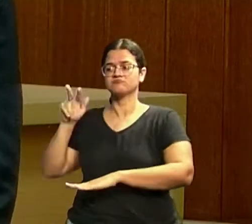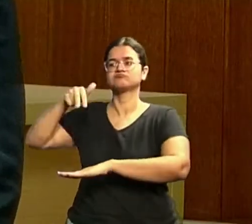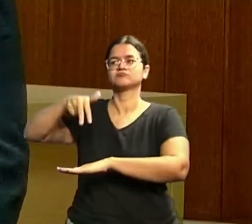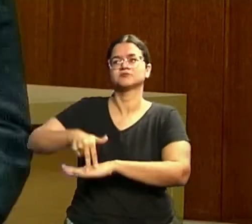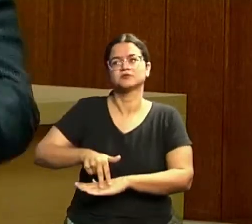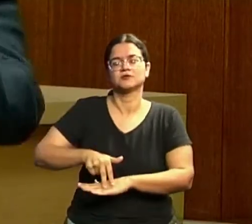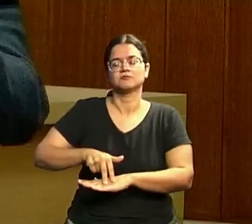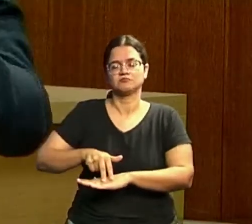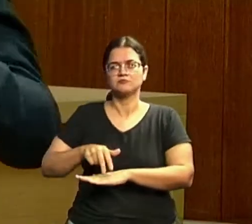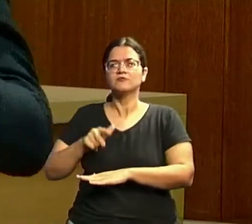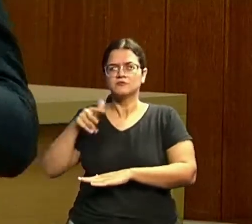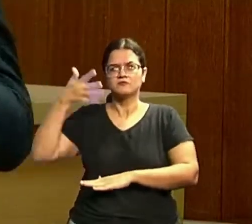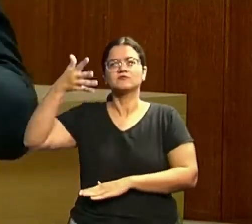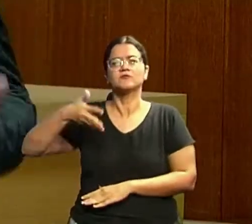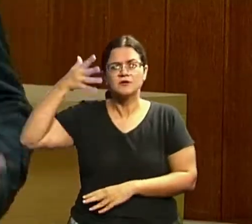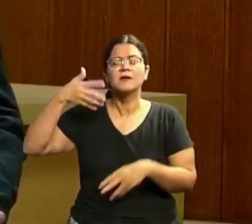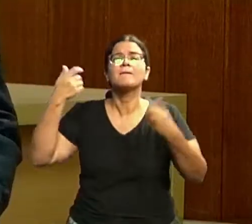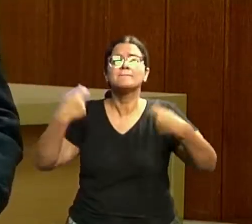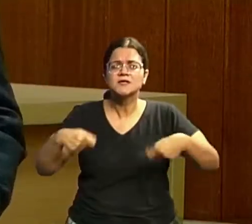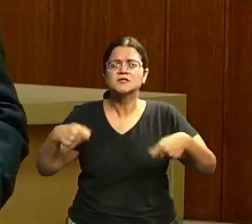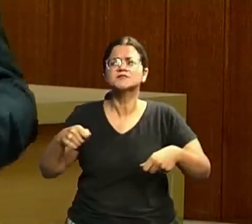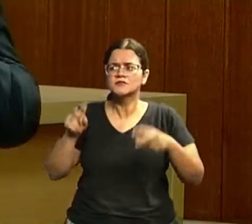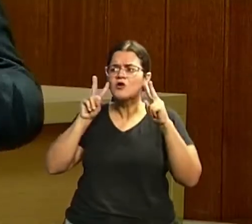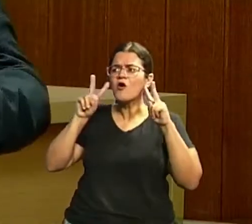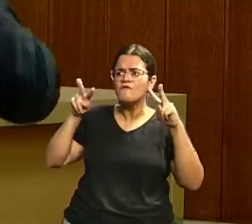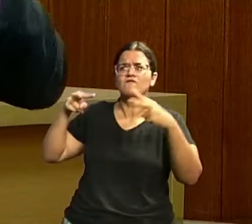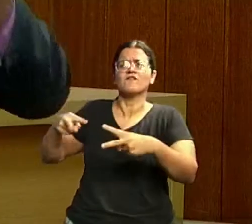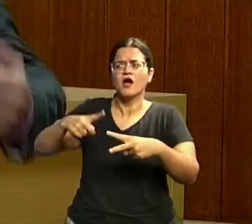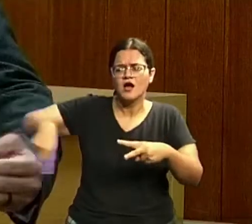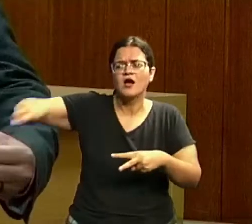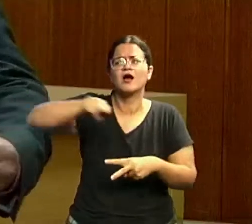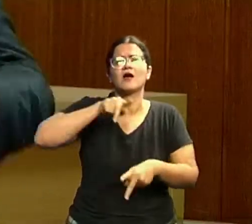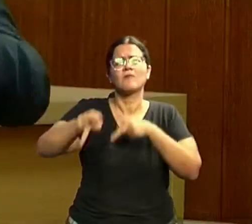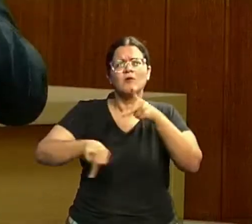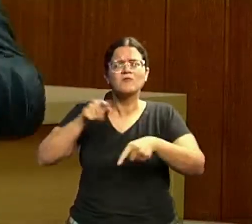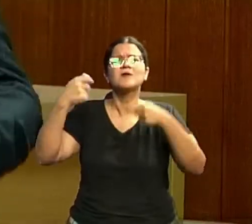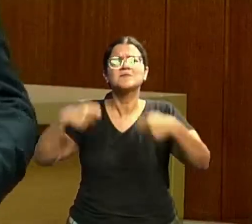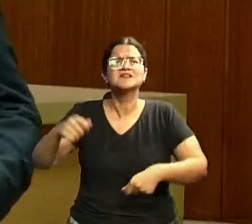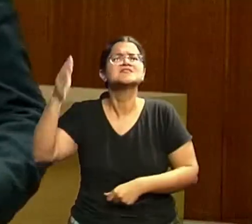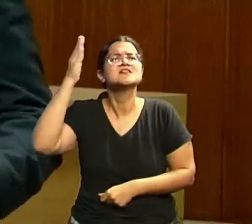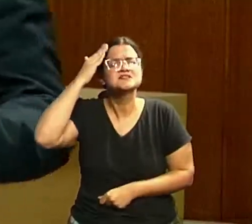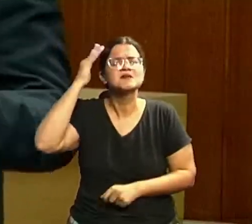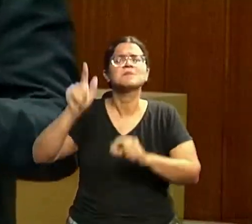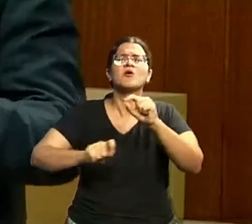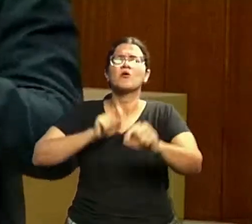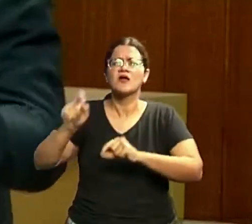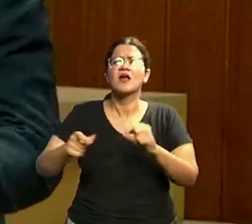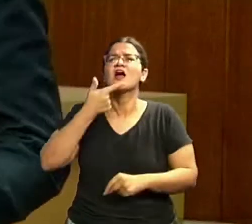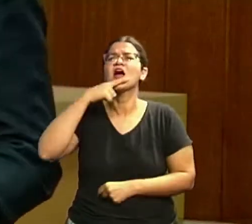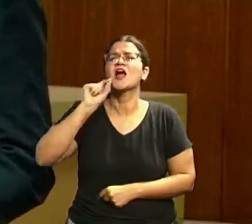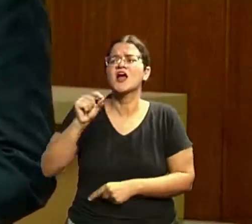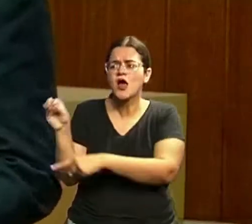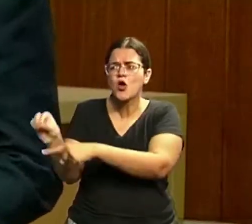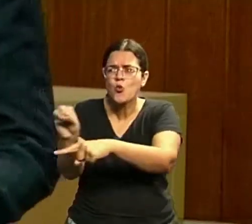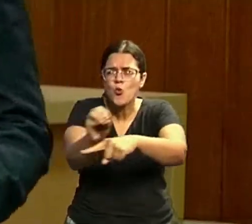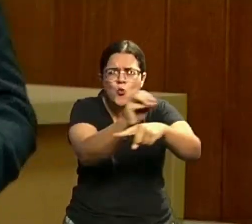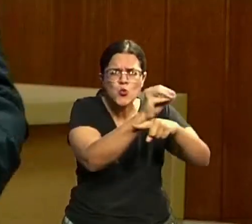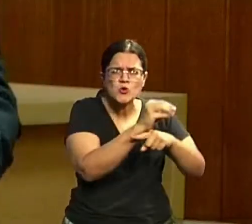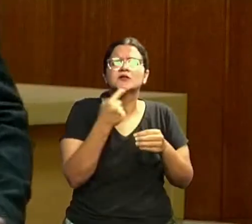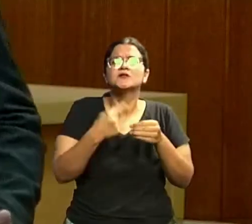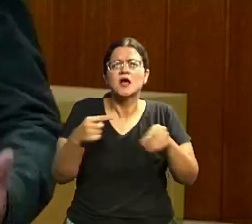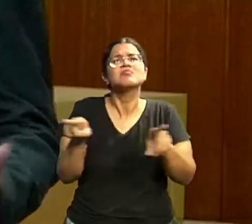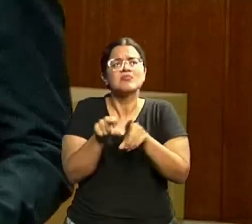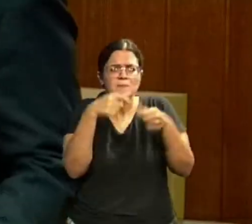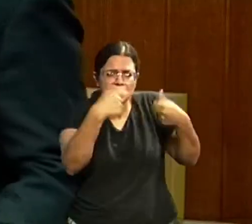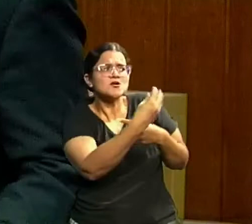Popular, porque precisa ouvir, a população precisa saber que quem cuida da cidade